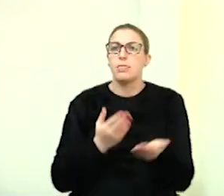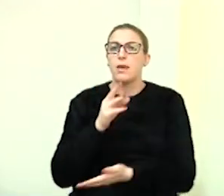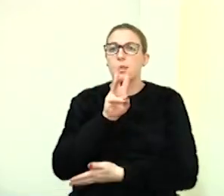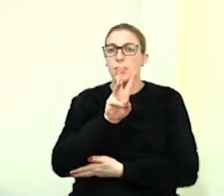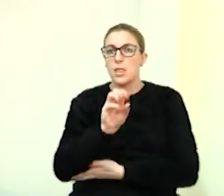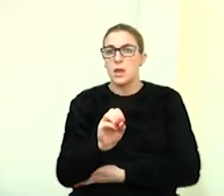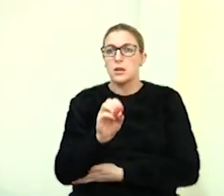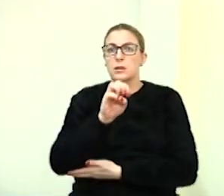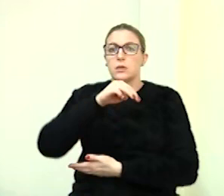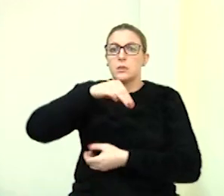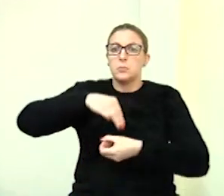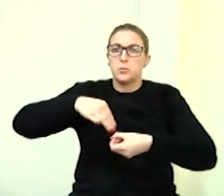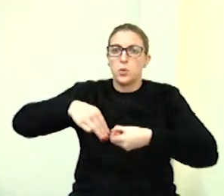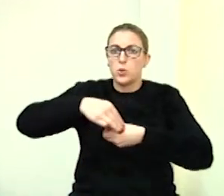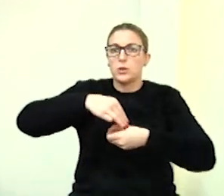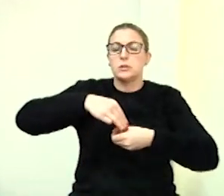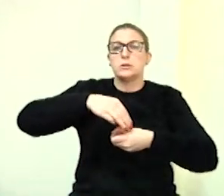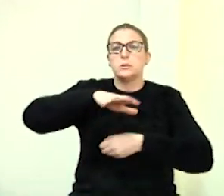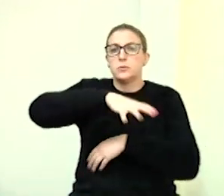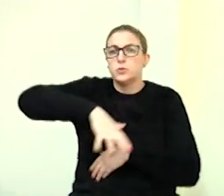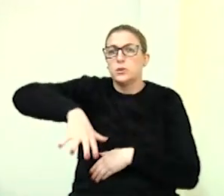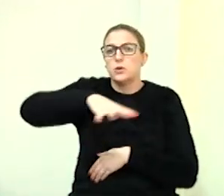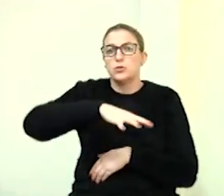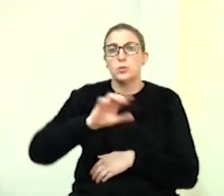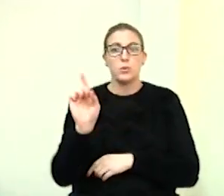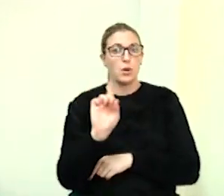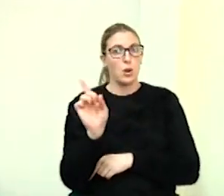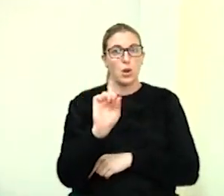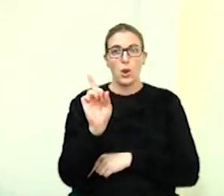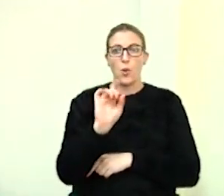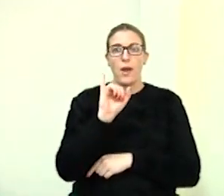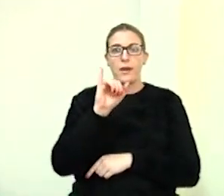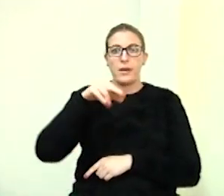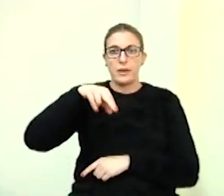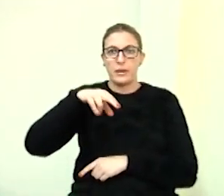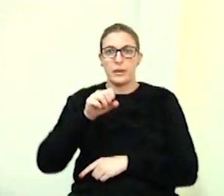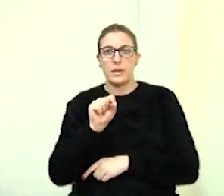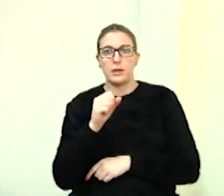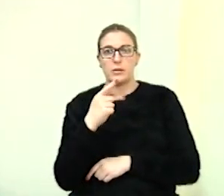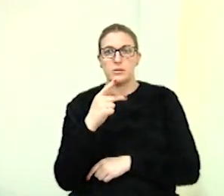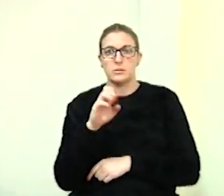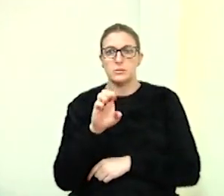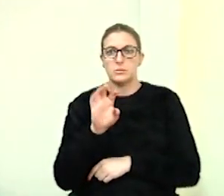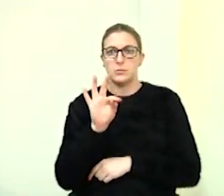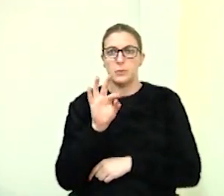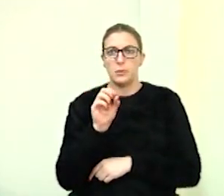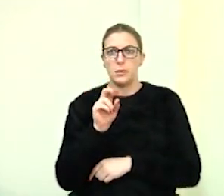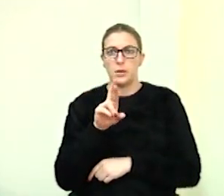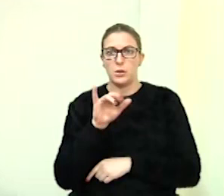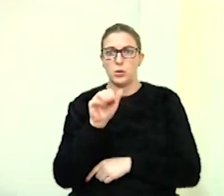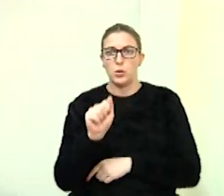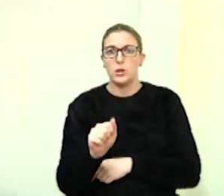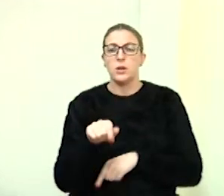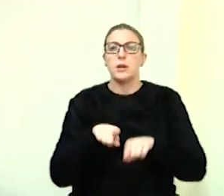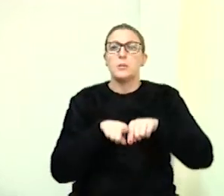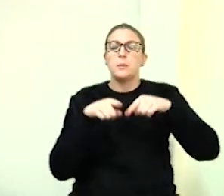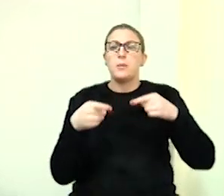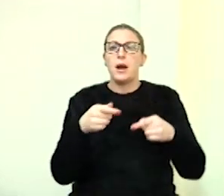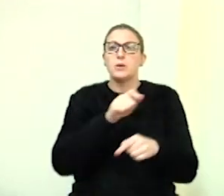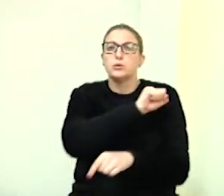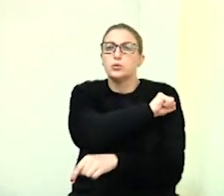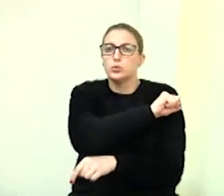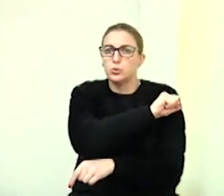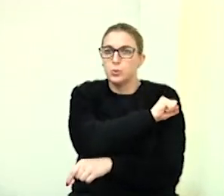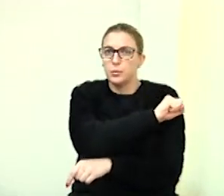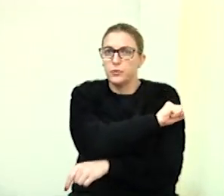esclarecer aqui, não estamos tratando da inspetoria, mas sim da supervisão regional de defesa sanitária, então a inspetoria